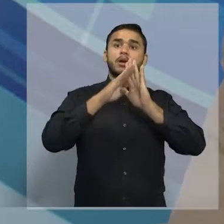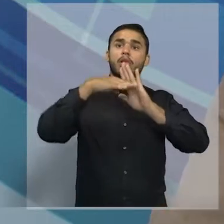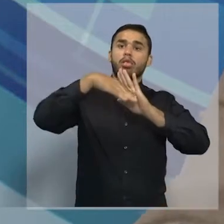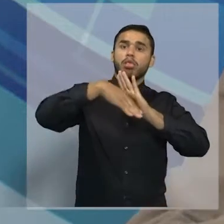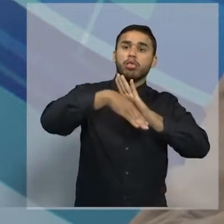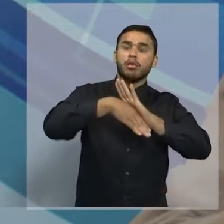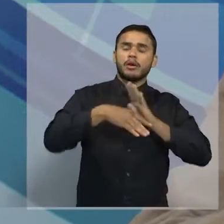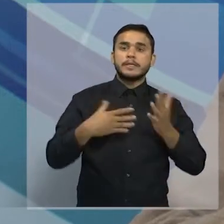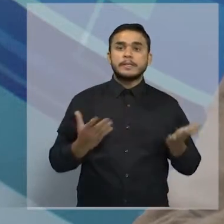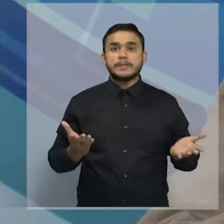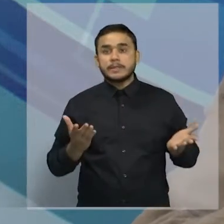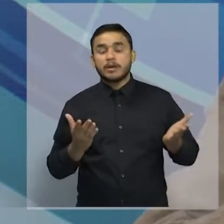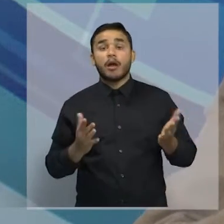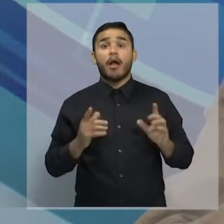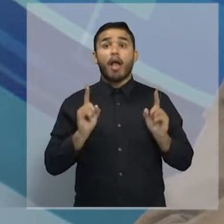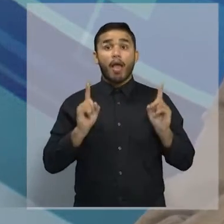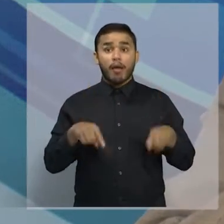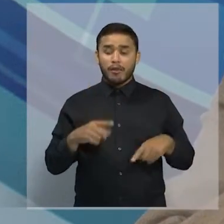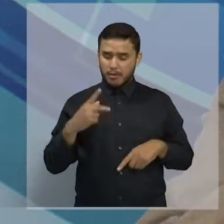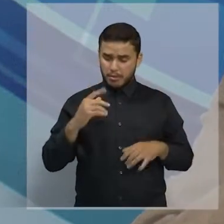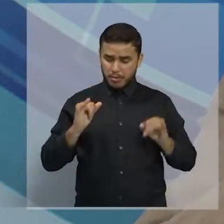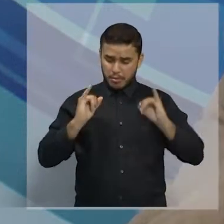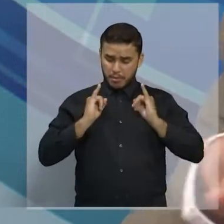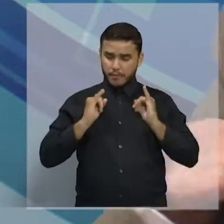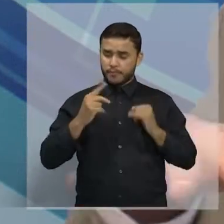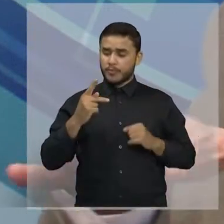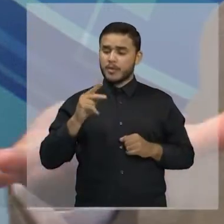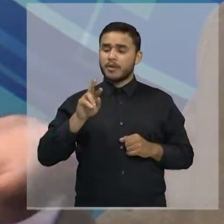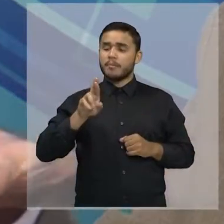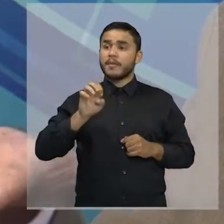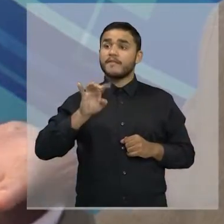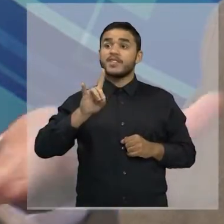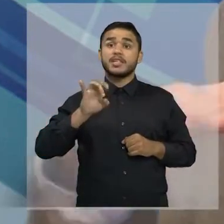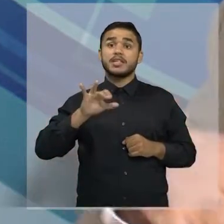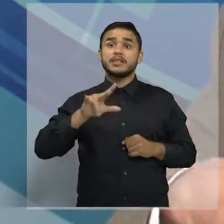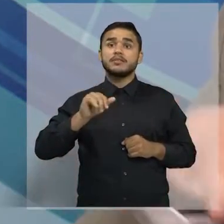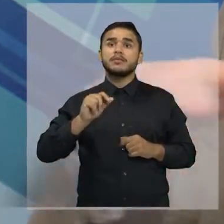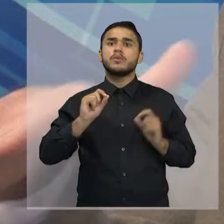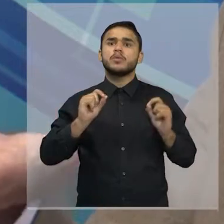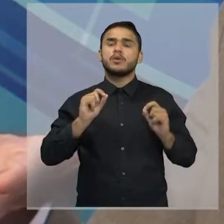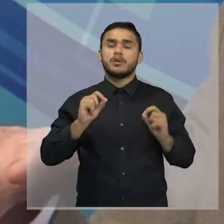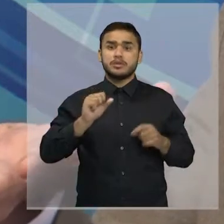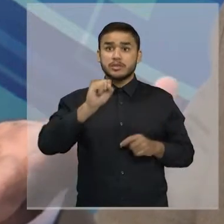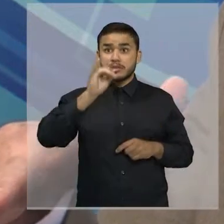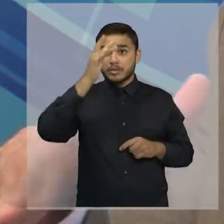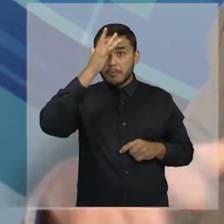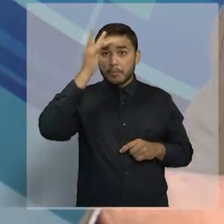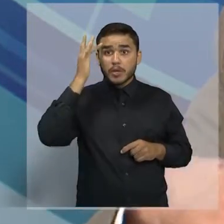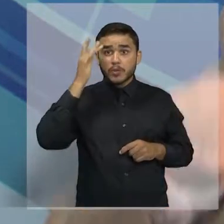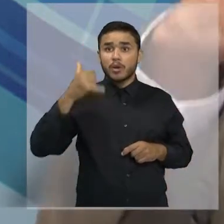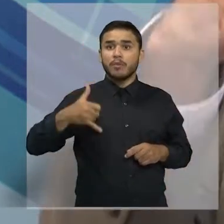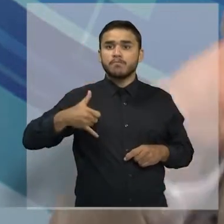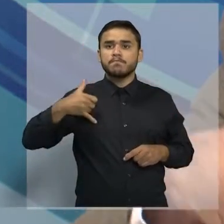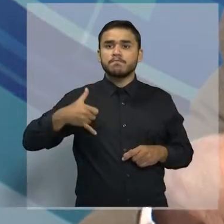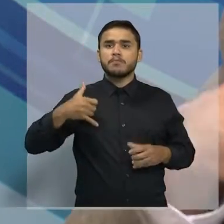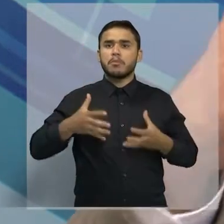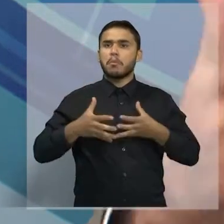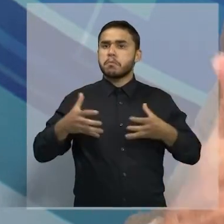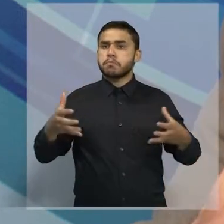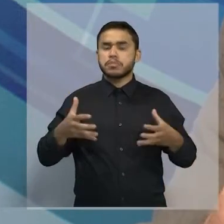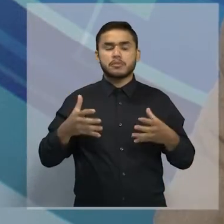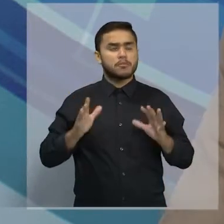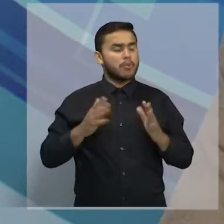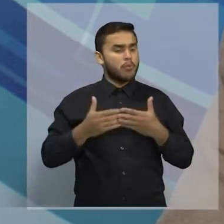Qual é? De garantir uma certa estabilidade de renda durante a sua velhice, tá? Independente do